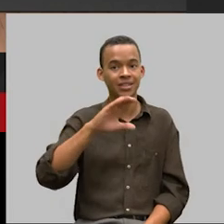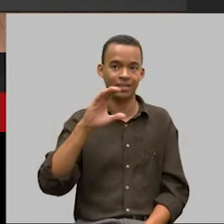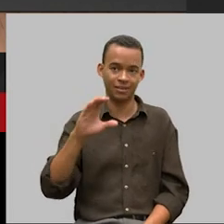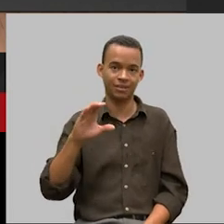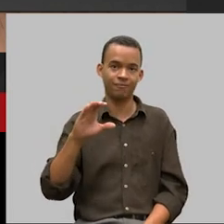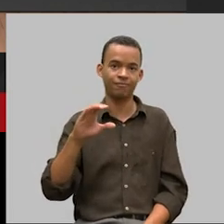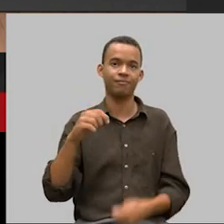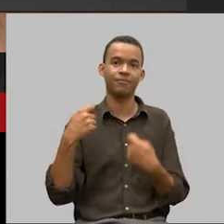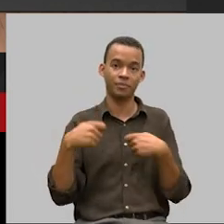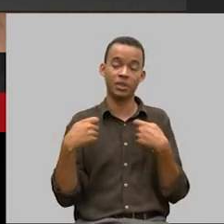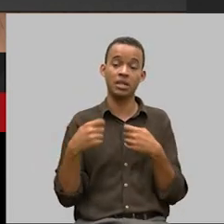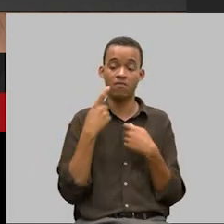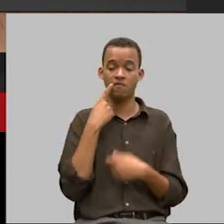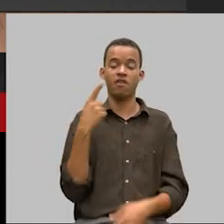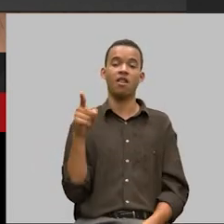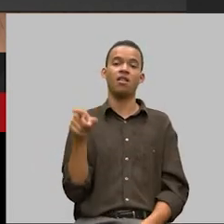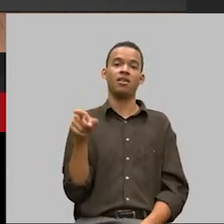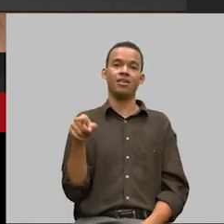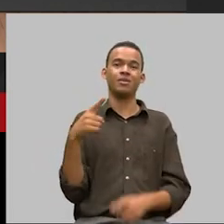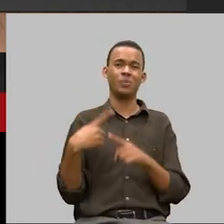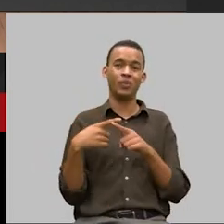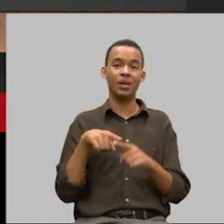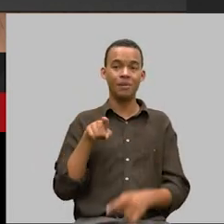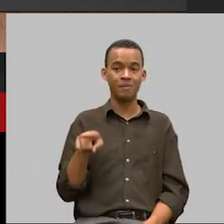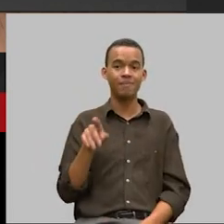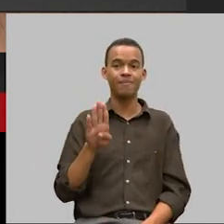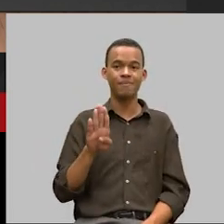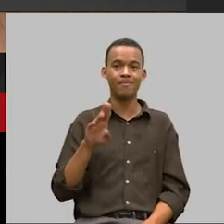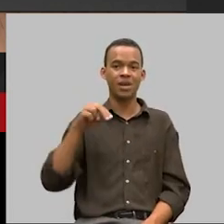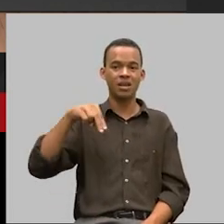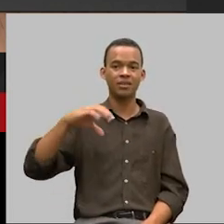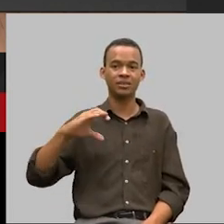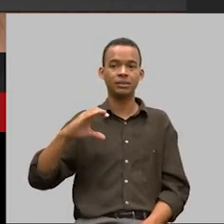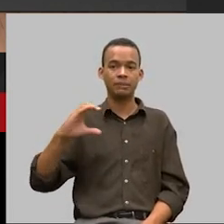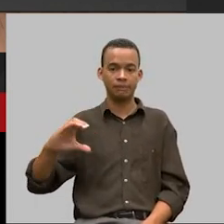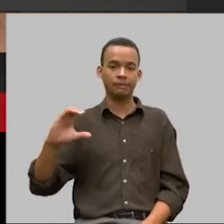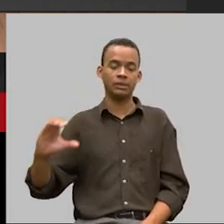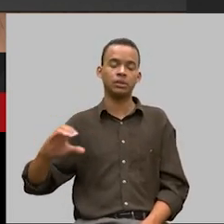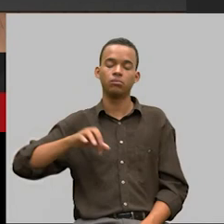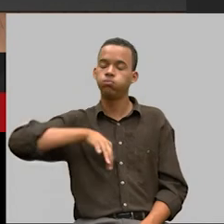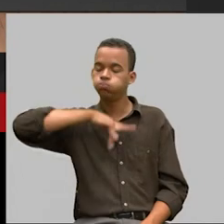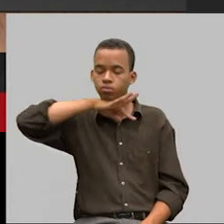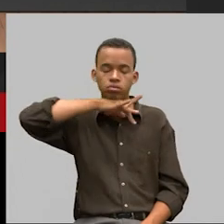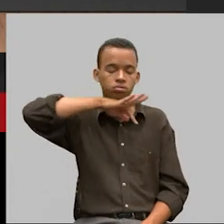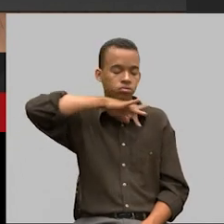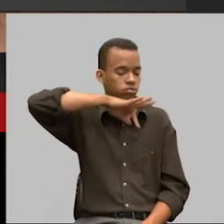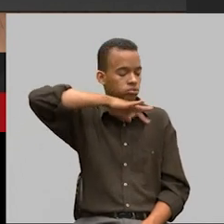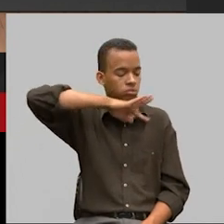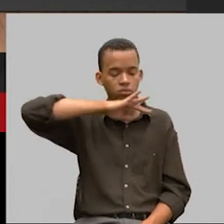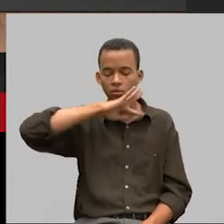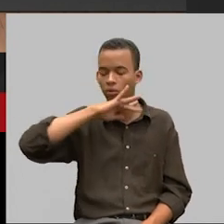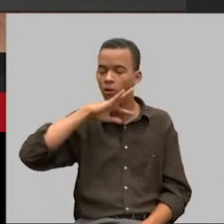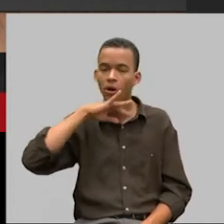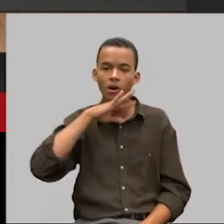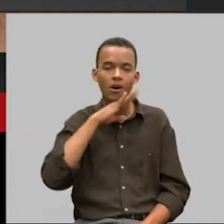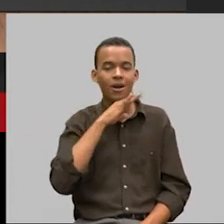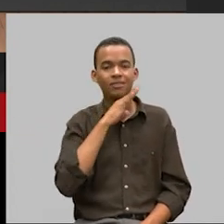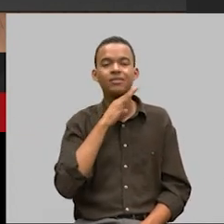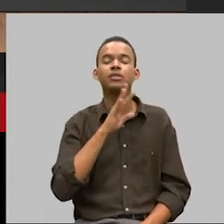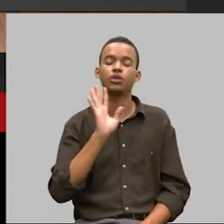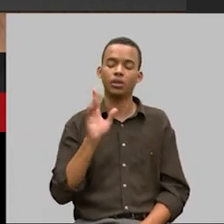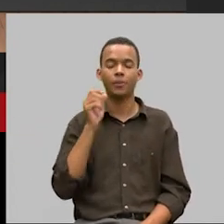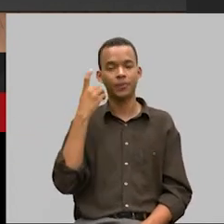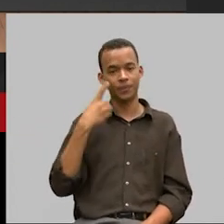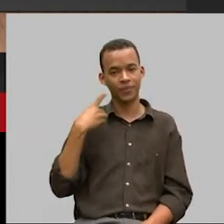é só porque existe esse inferno dessa base tá que um monte de coisa que a deputada Beatriz citou aqui